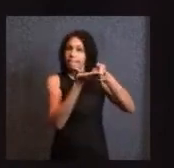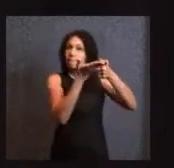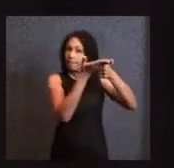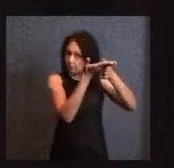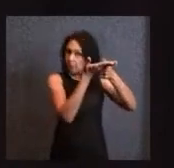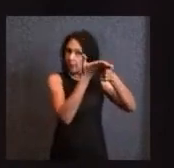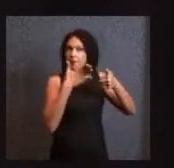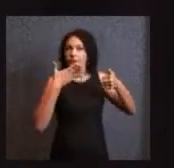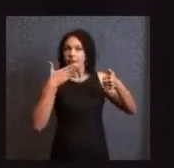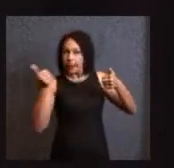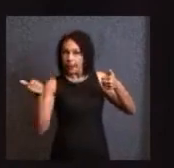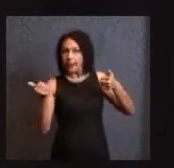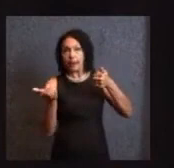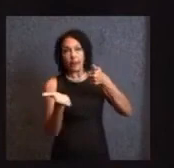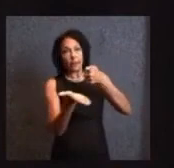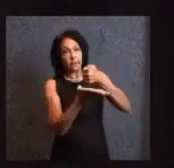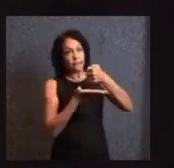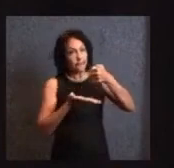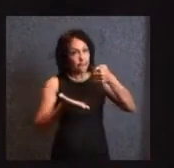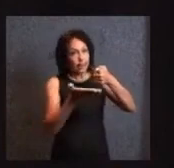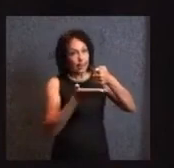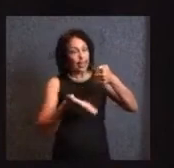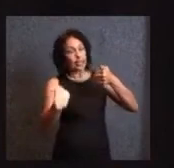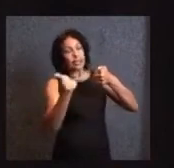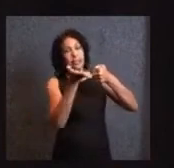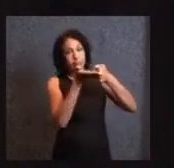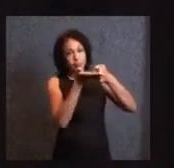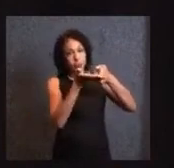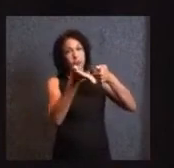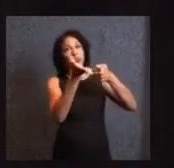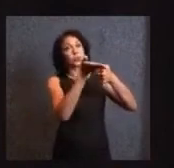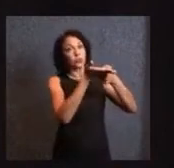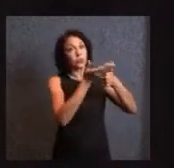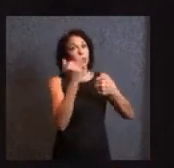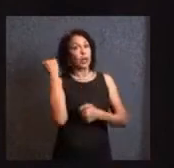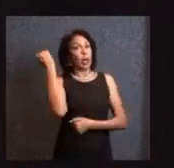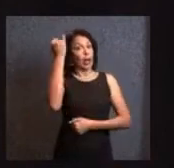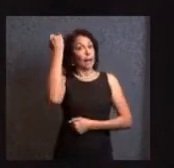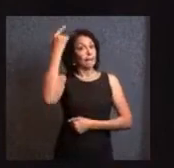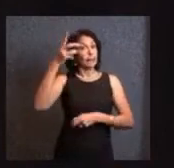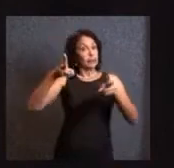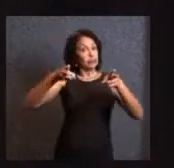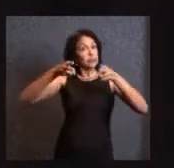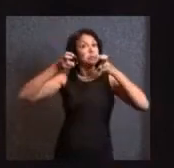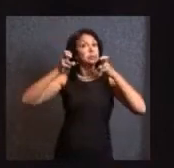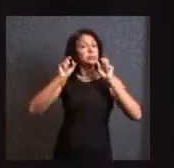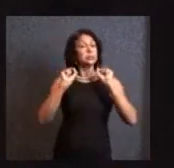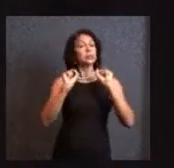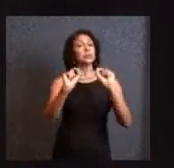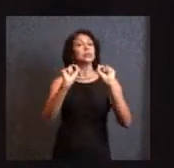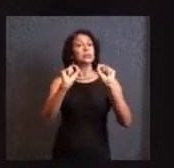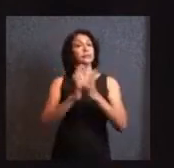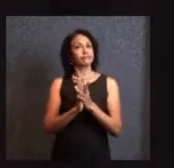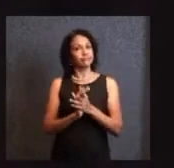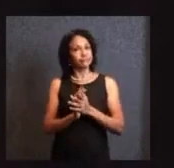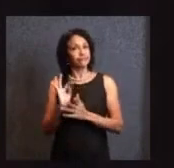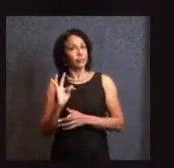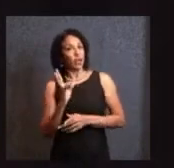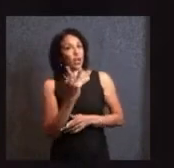essa melhoria para os anos finais. E é importante destacar esse aspecto, nós